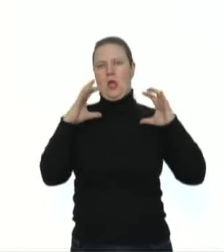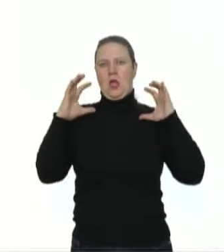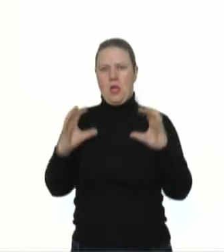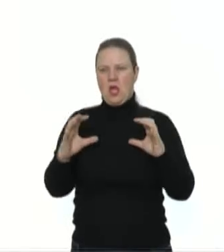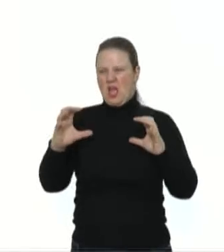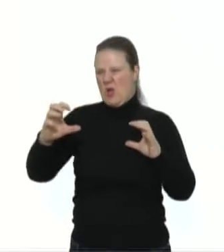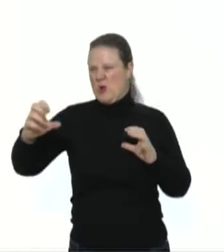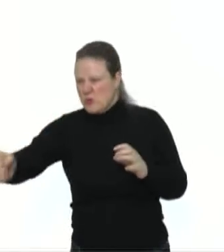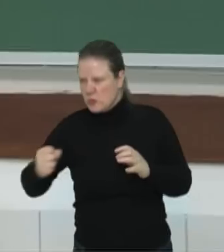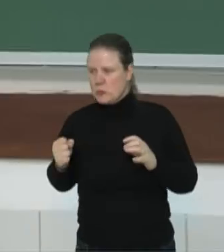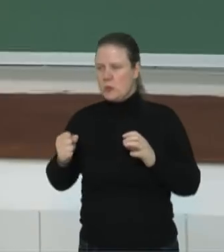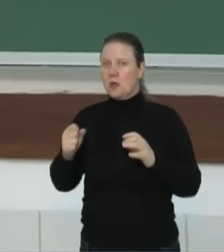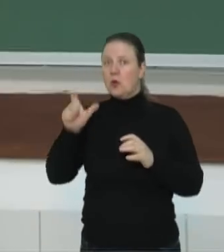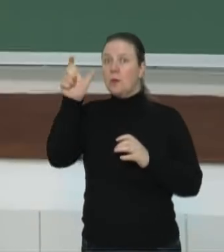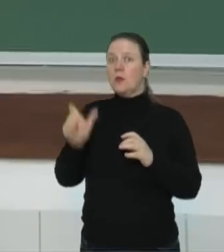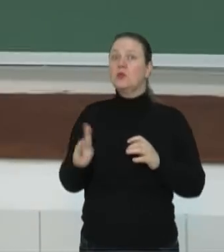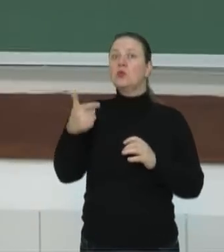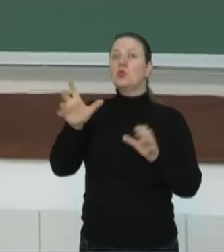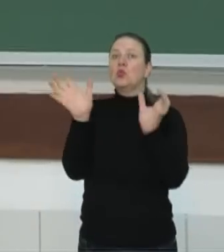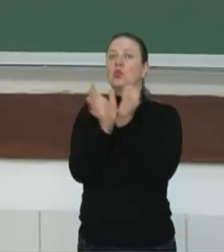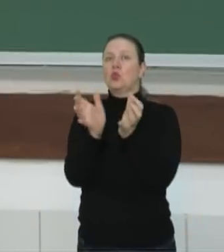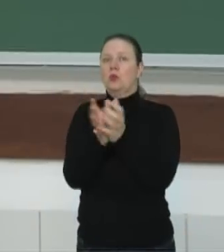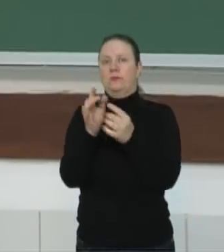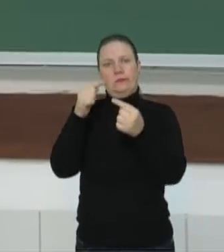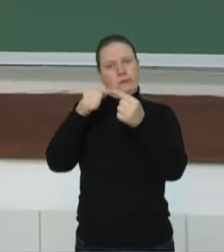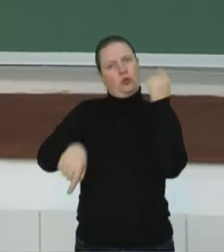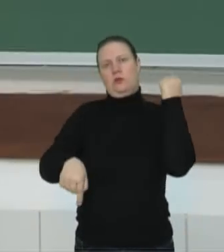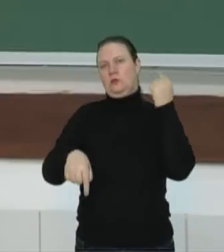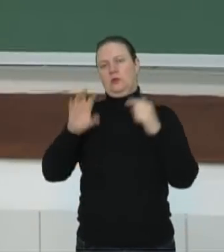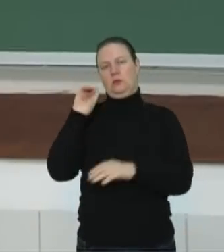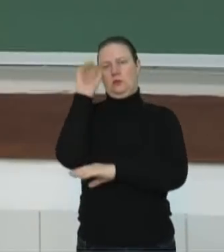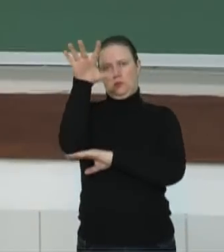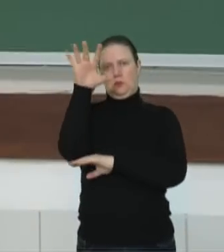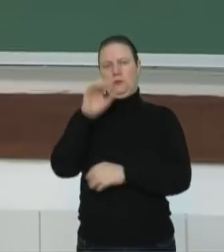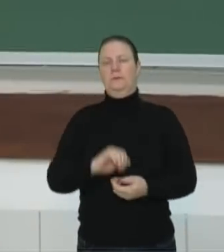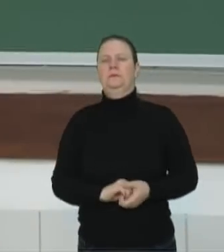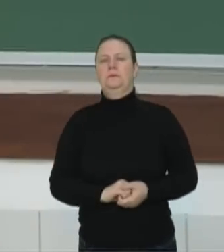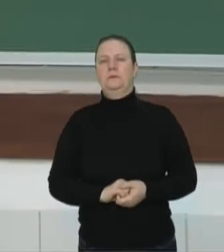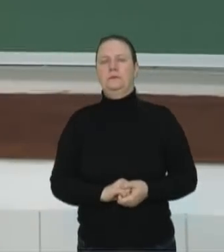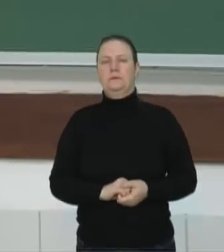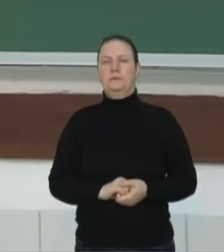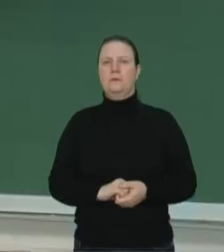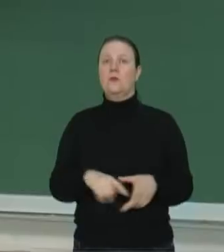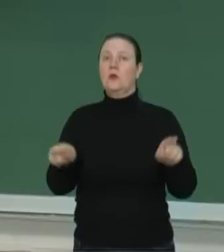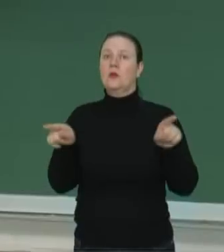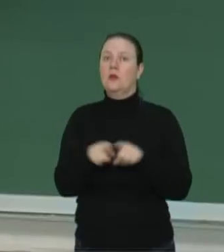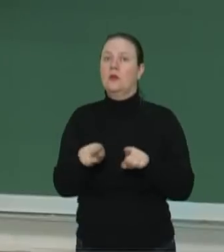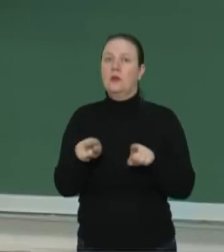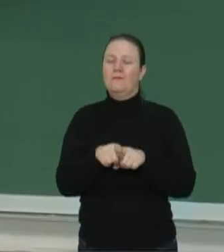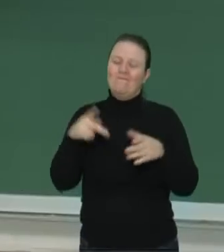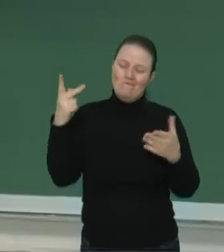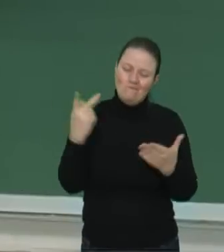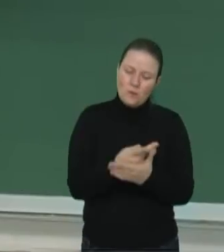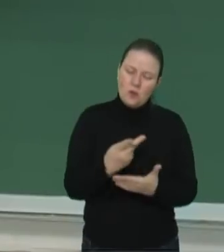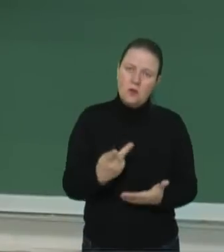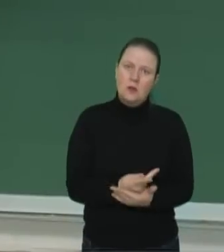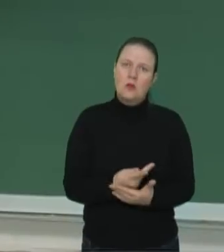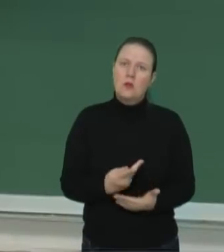segurar um adversário. Também é proibido no basquete. Faltas